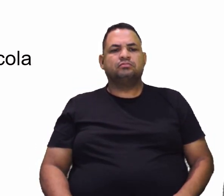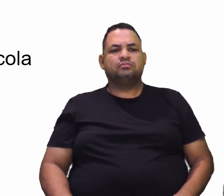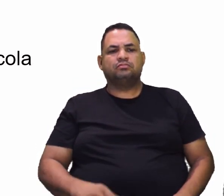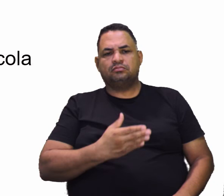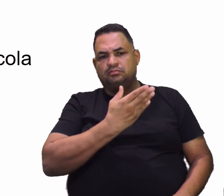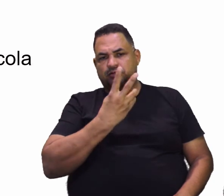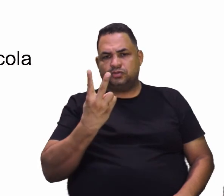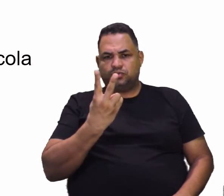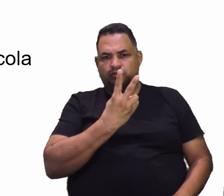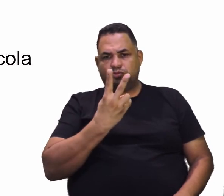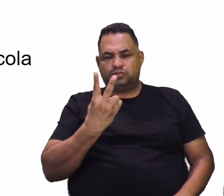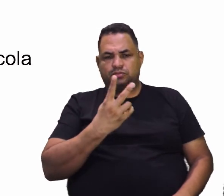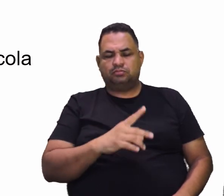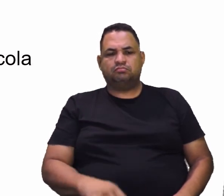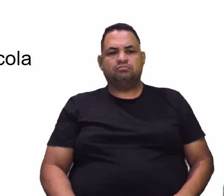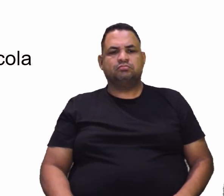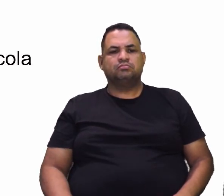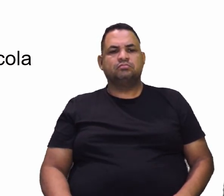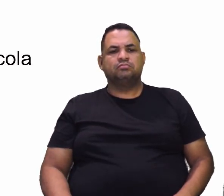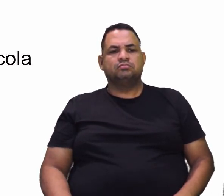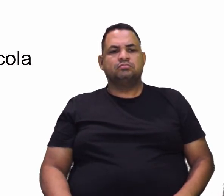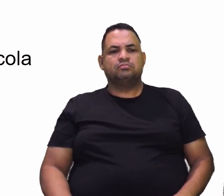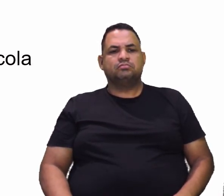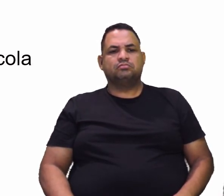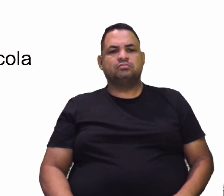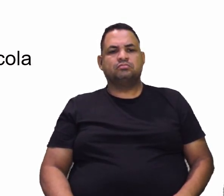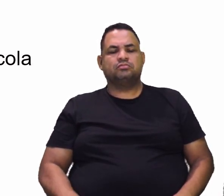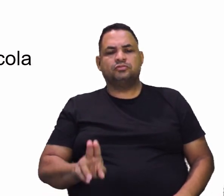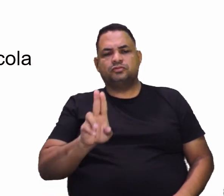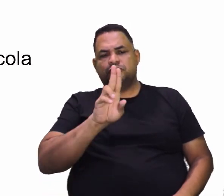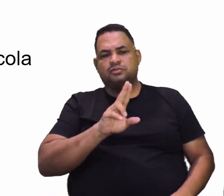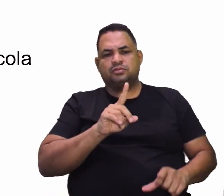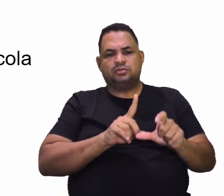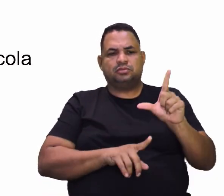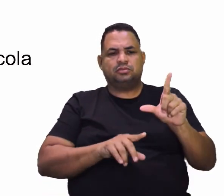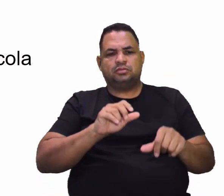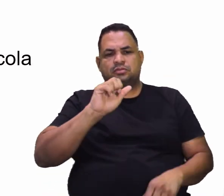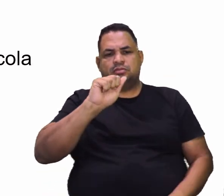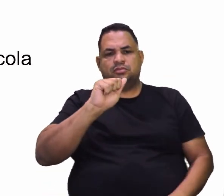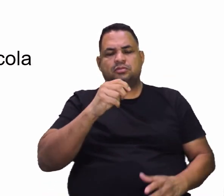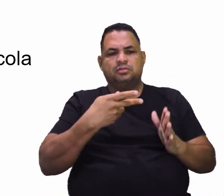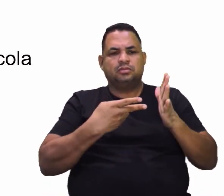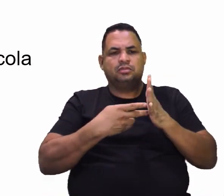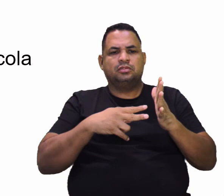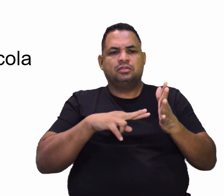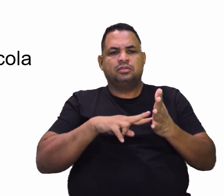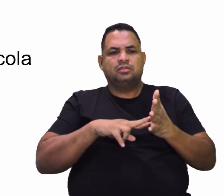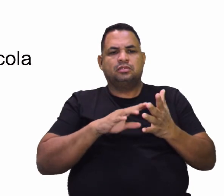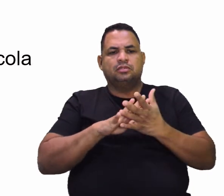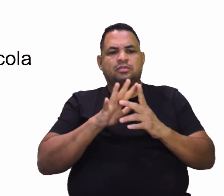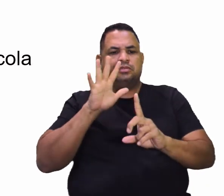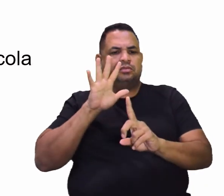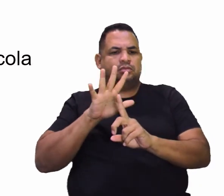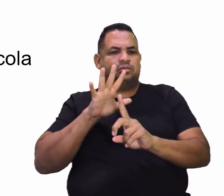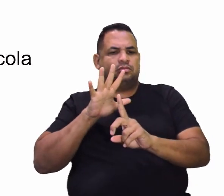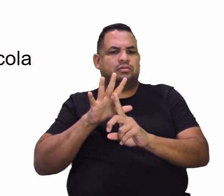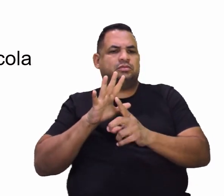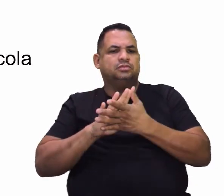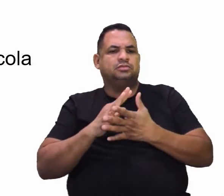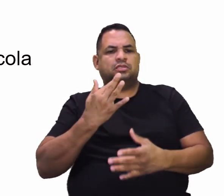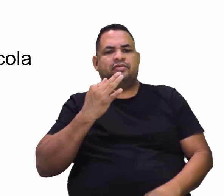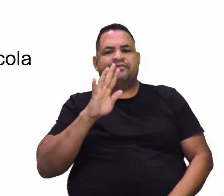versus affect. Então, affect com a letra A significa afetar, é um